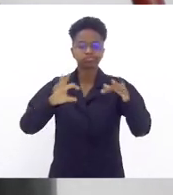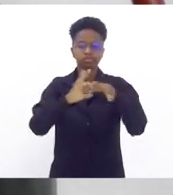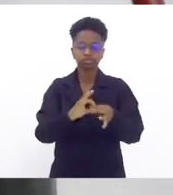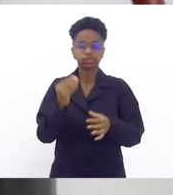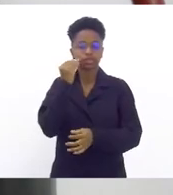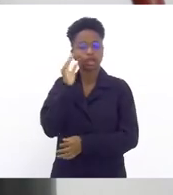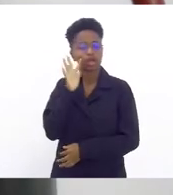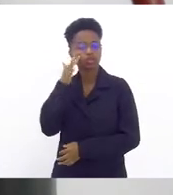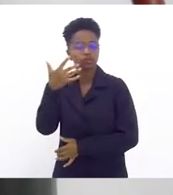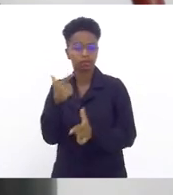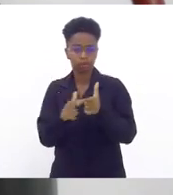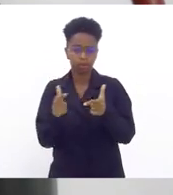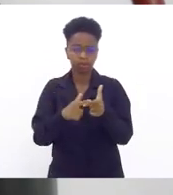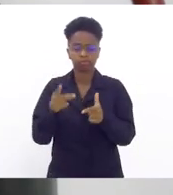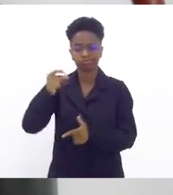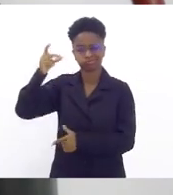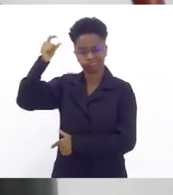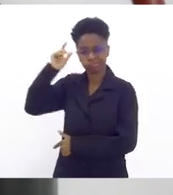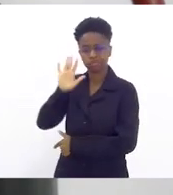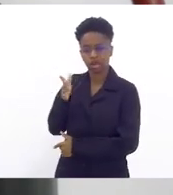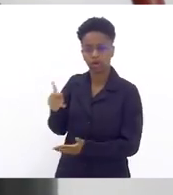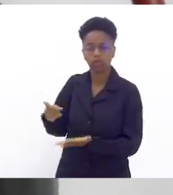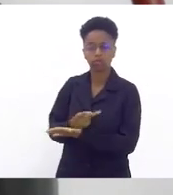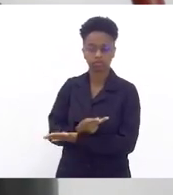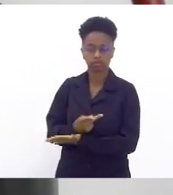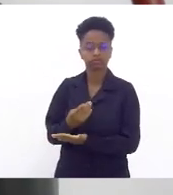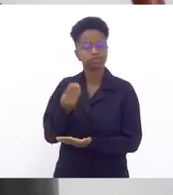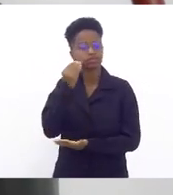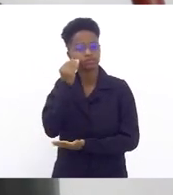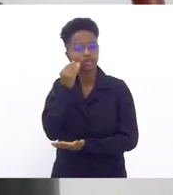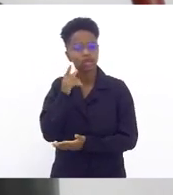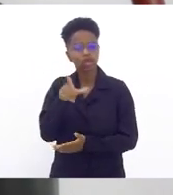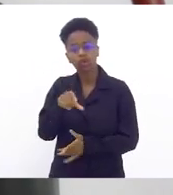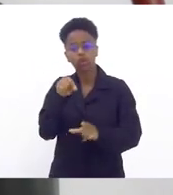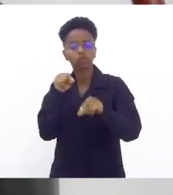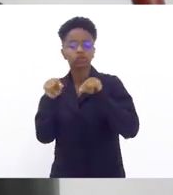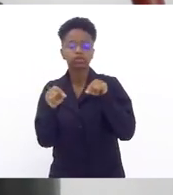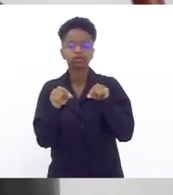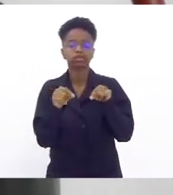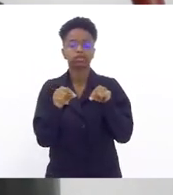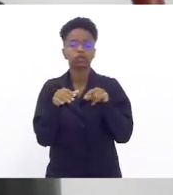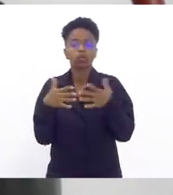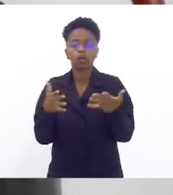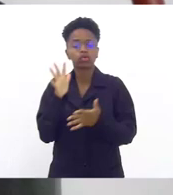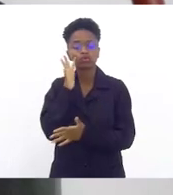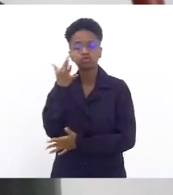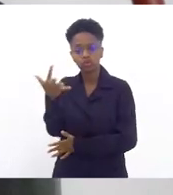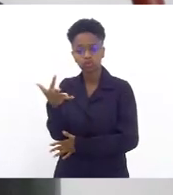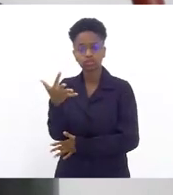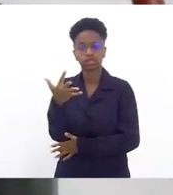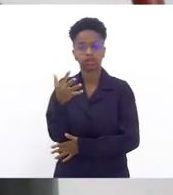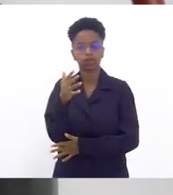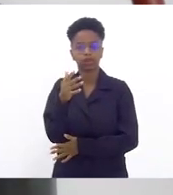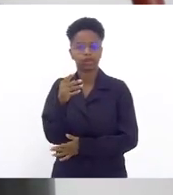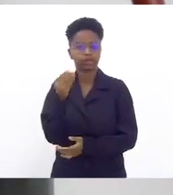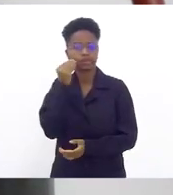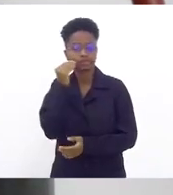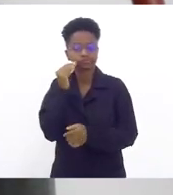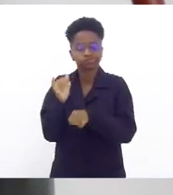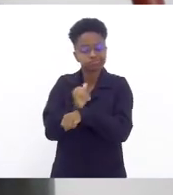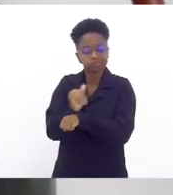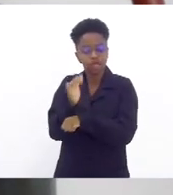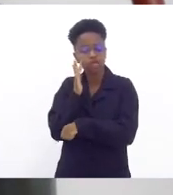resolução de um problema muito antigo que é para buscar caminhos para a situação do que tá acontecendo ali na escola que é